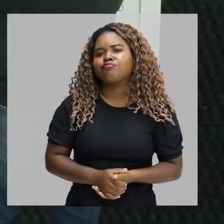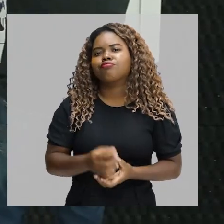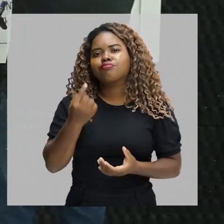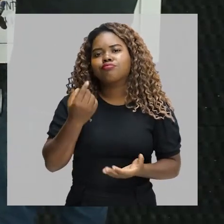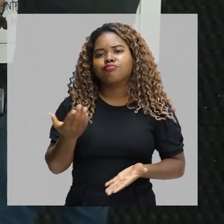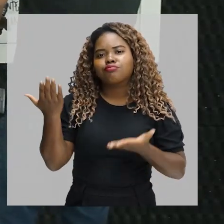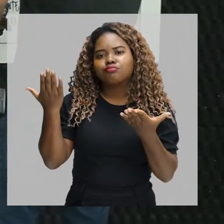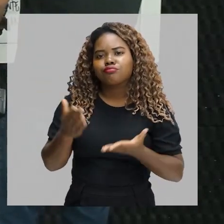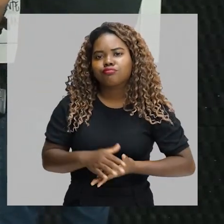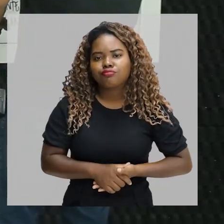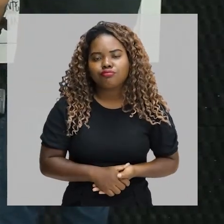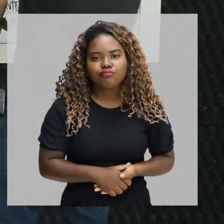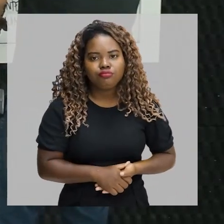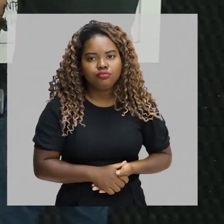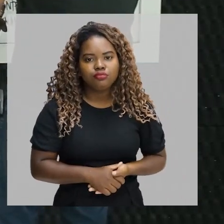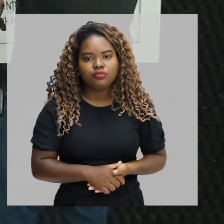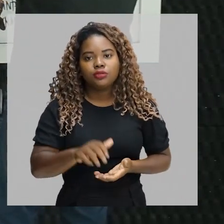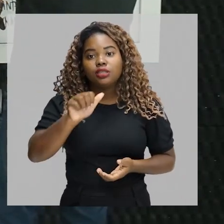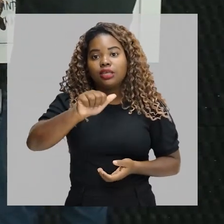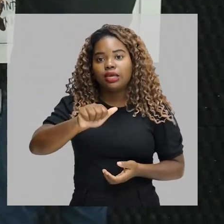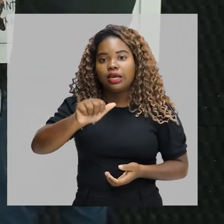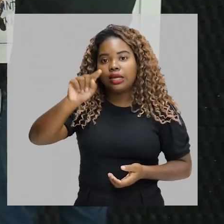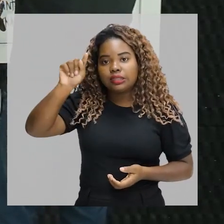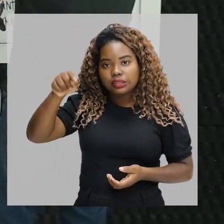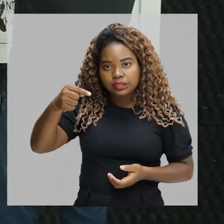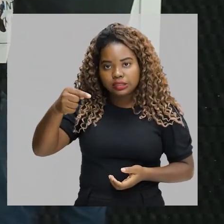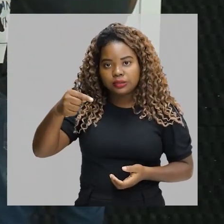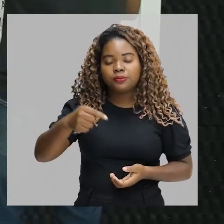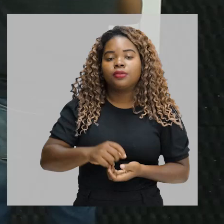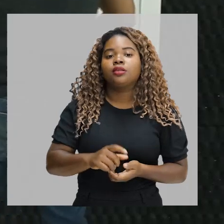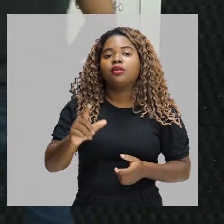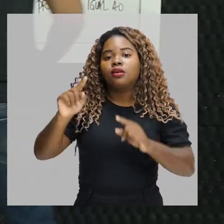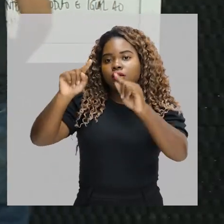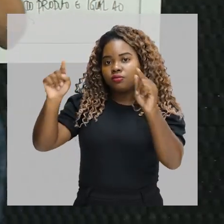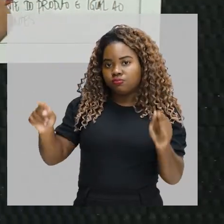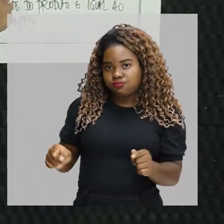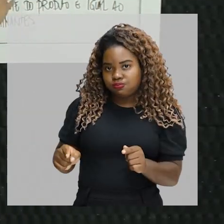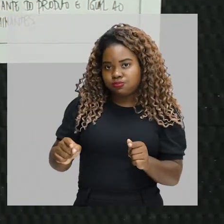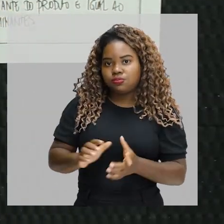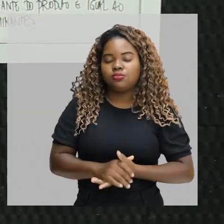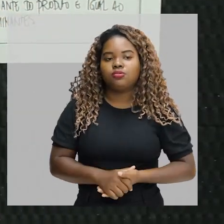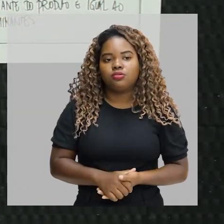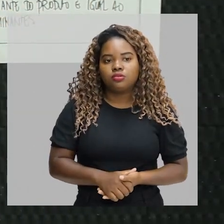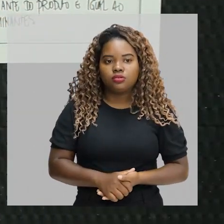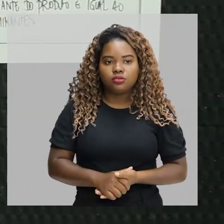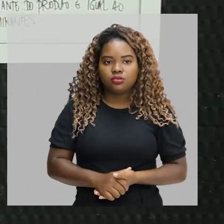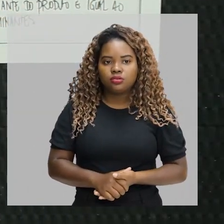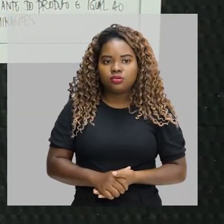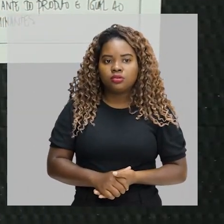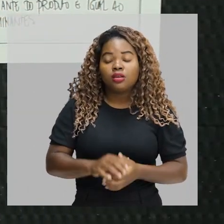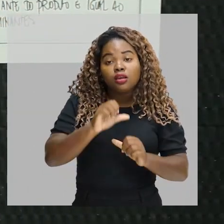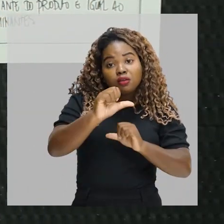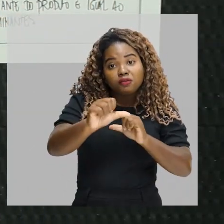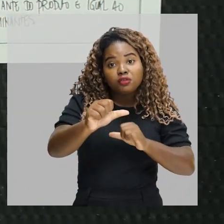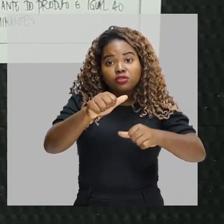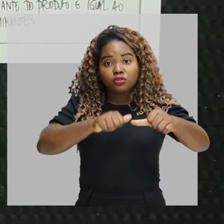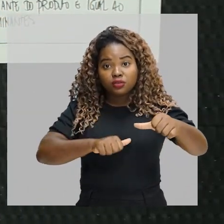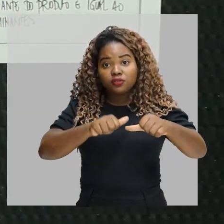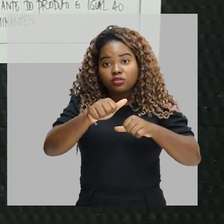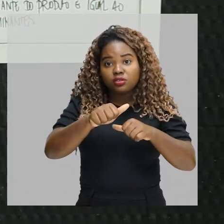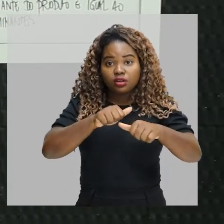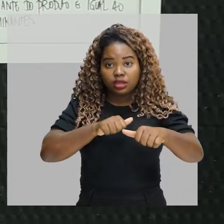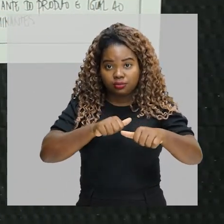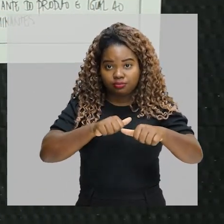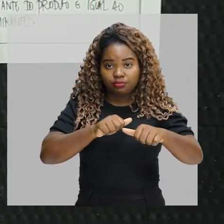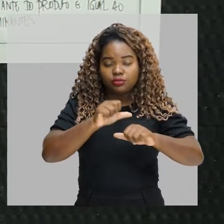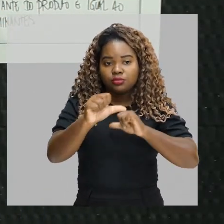matriz que eu vou chamar de A', onde nessa matriz A' eu vou simplesmente trocar. Vou trocar aqui a